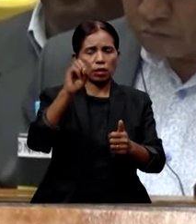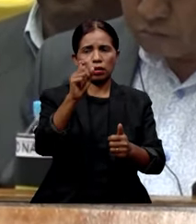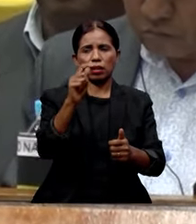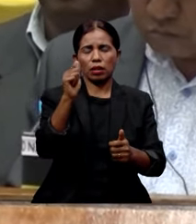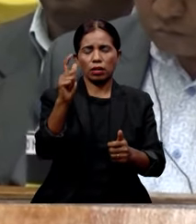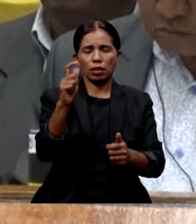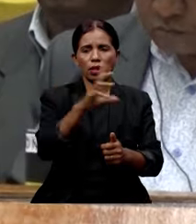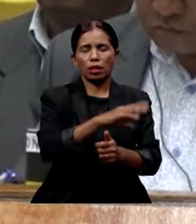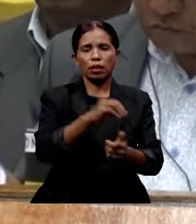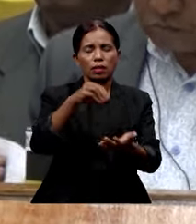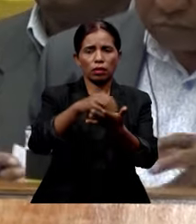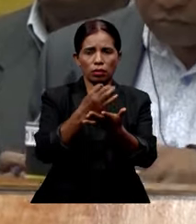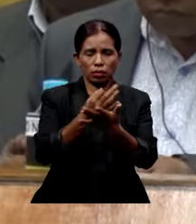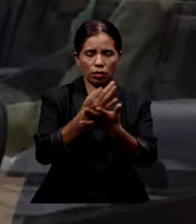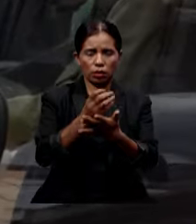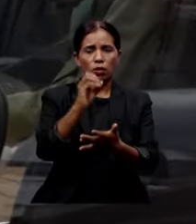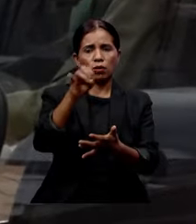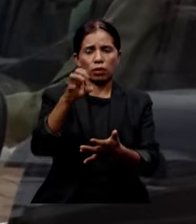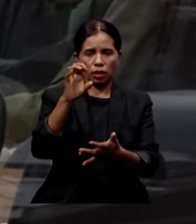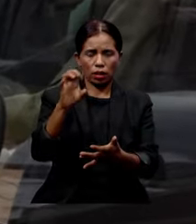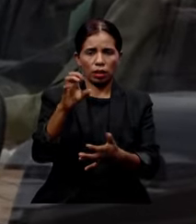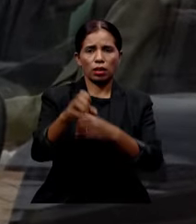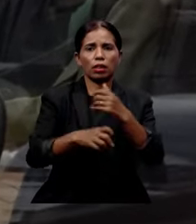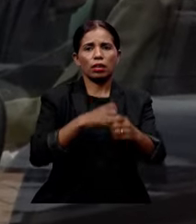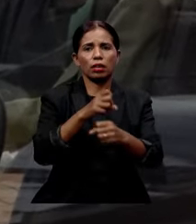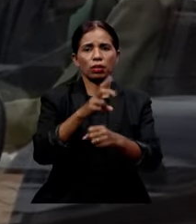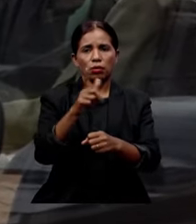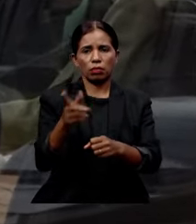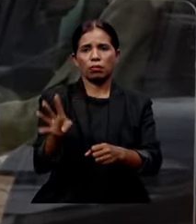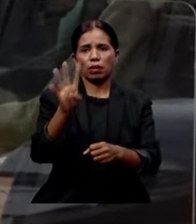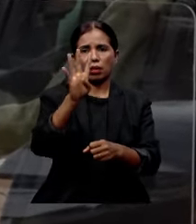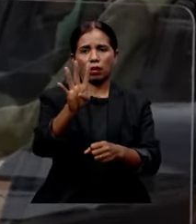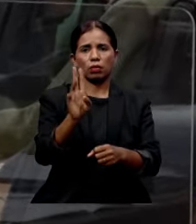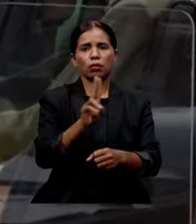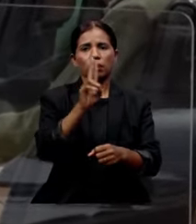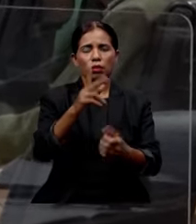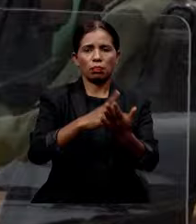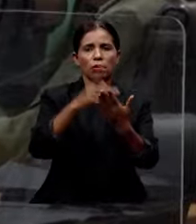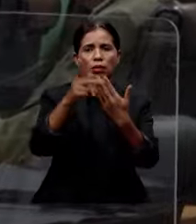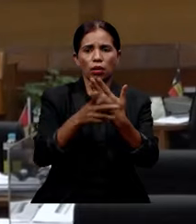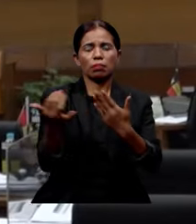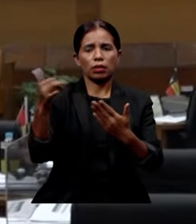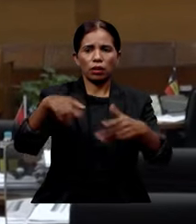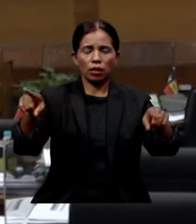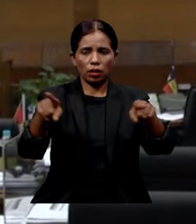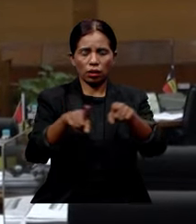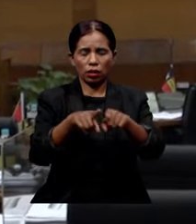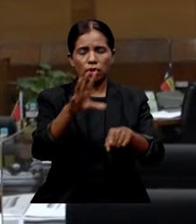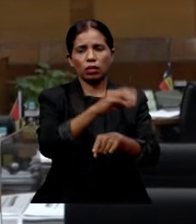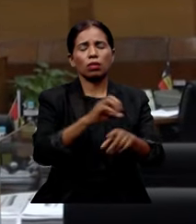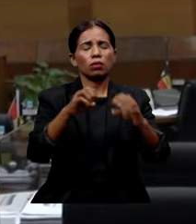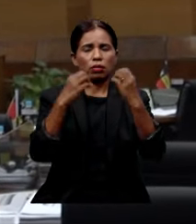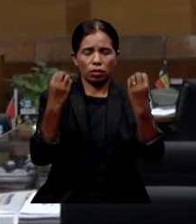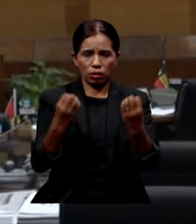tokon limanur resinghat liu e orçamento geral estado tinang riuroron resinghat hode executa ba programa sir hanesan toponimia na organização